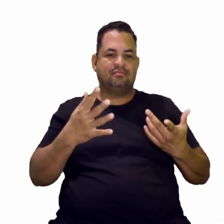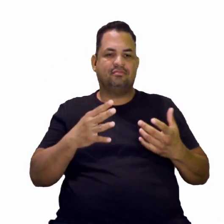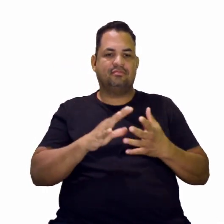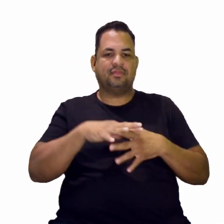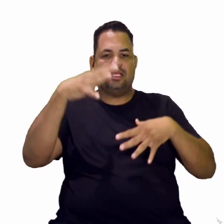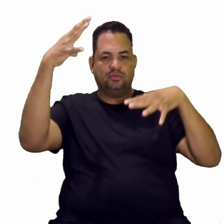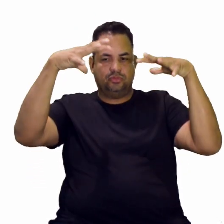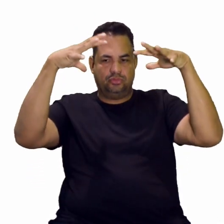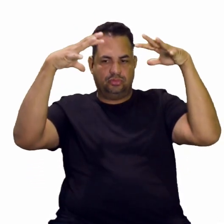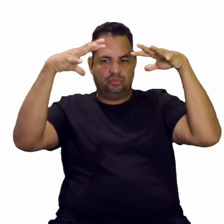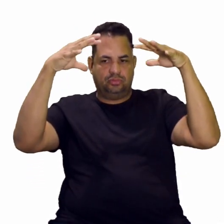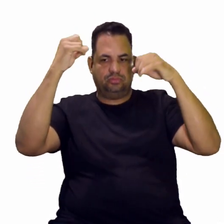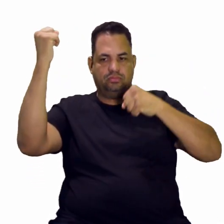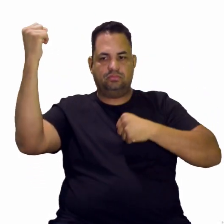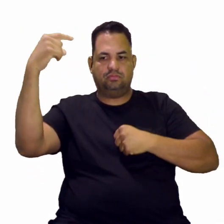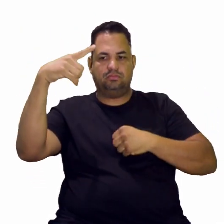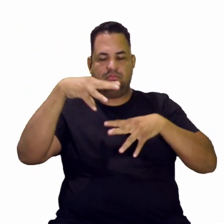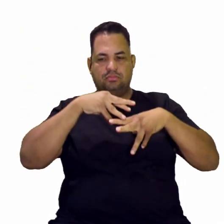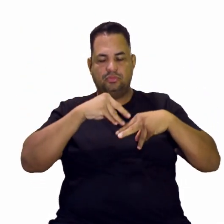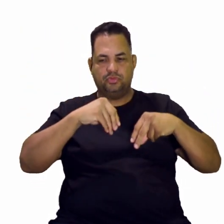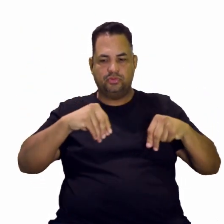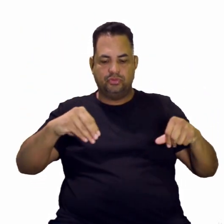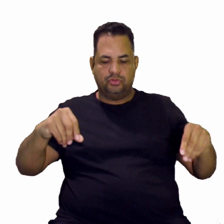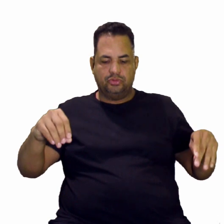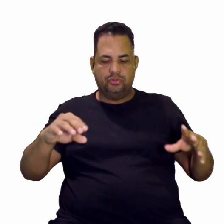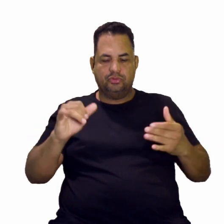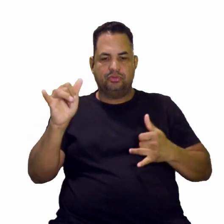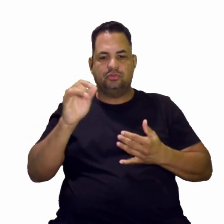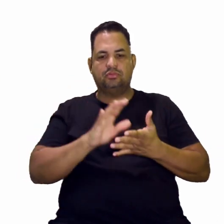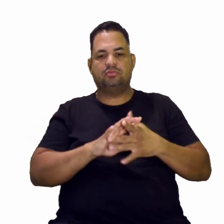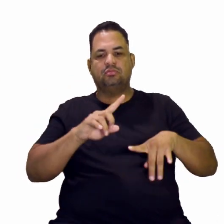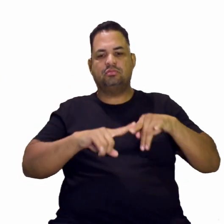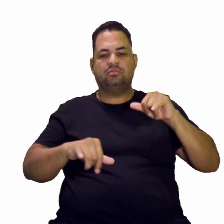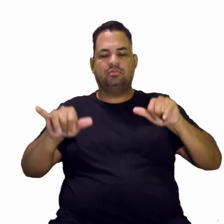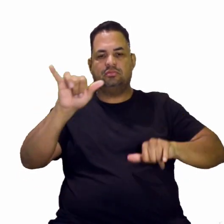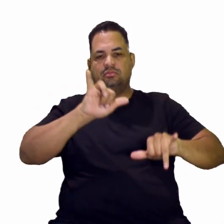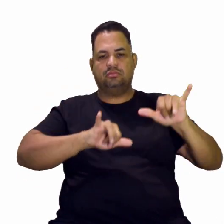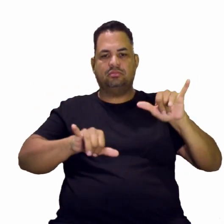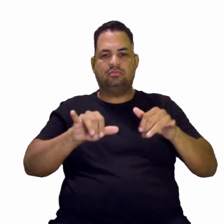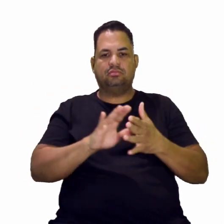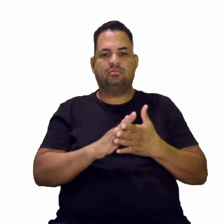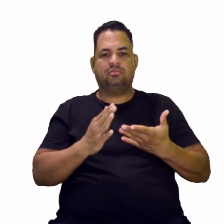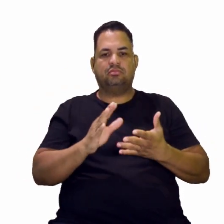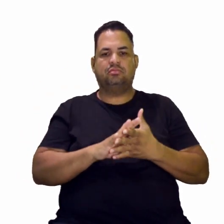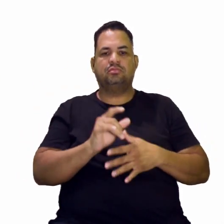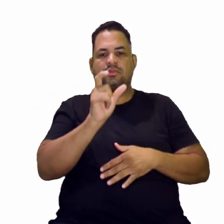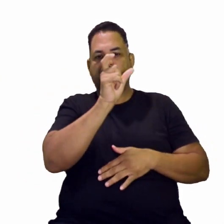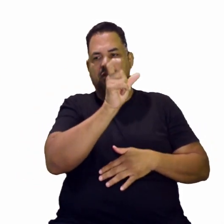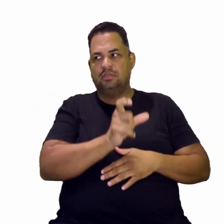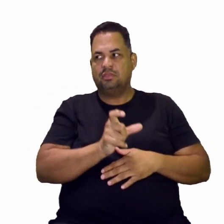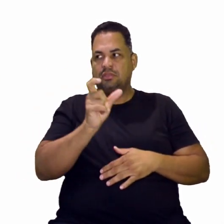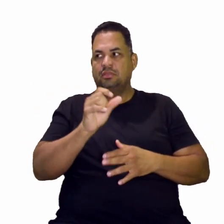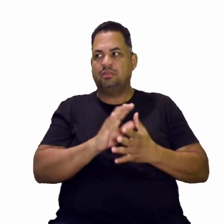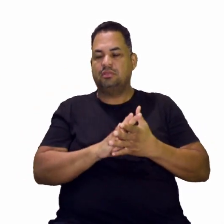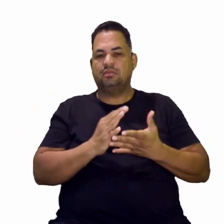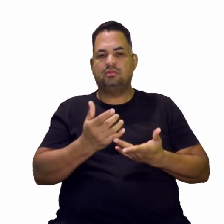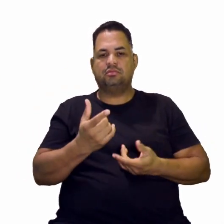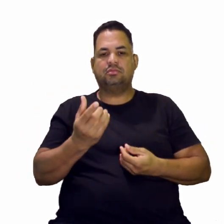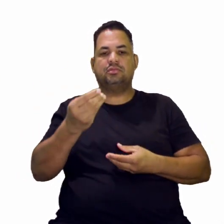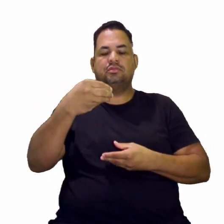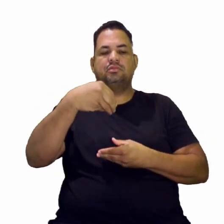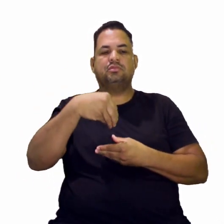a chuva, do solo, os elementos químicos. Então, esses indivíduos, eles vão